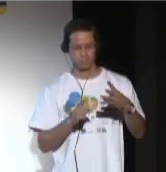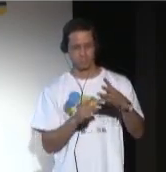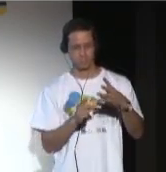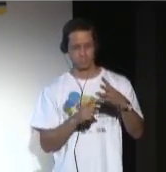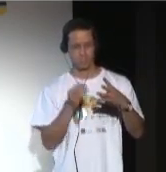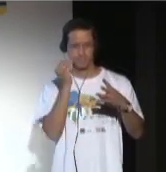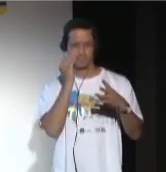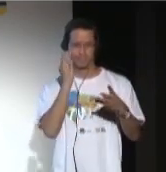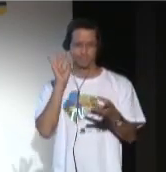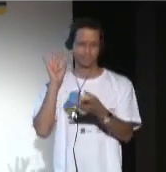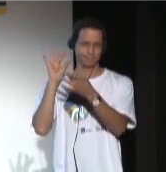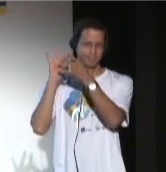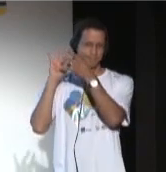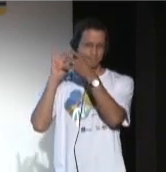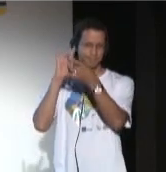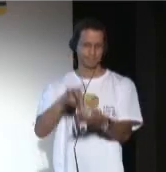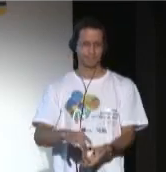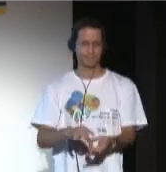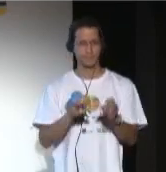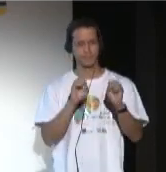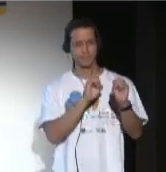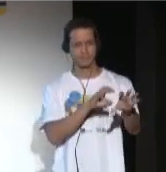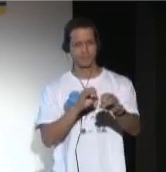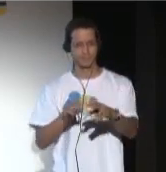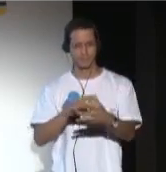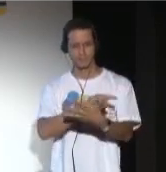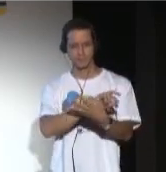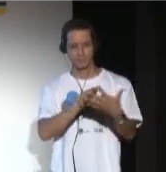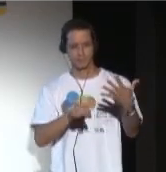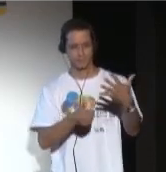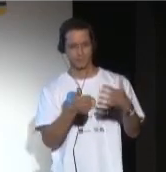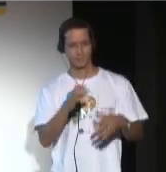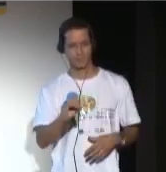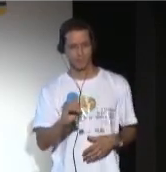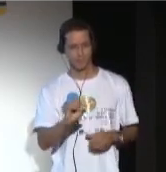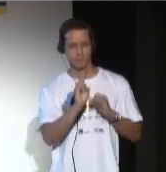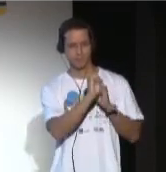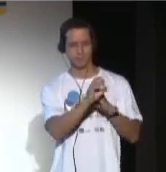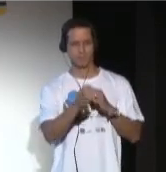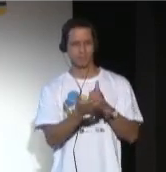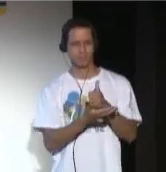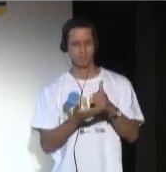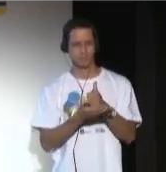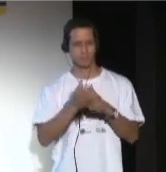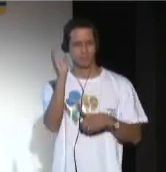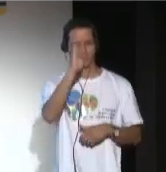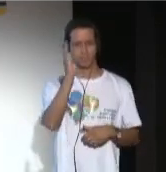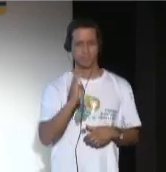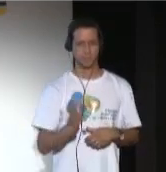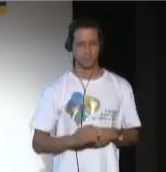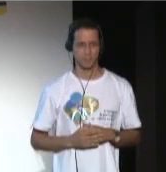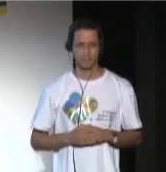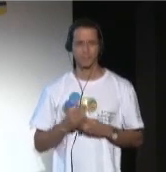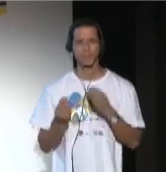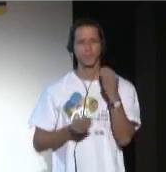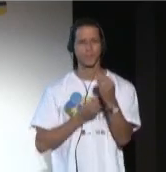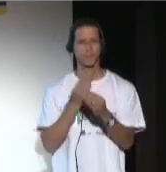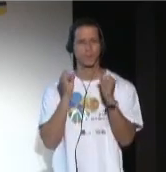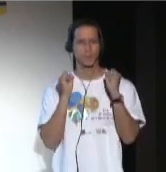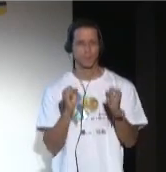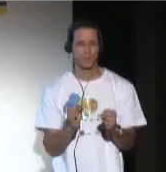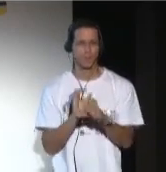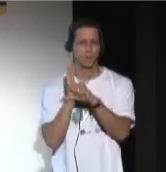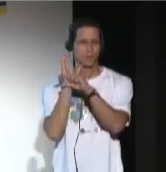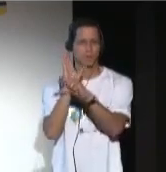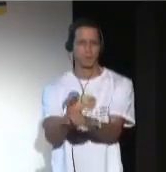tentar ligar tudo isso ao ensino das 10 competências da Base Nacional e entender como isso pode nos